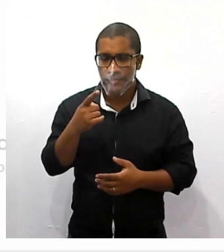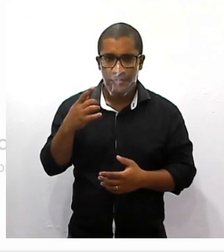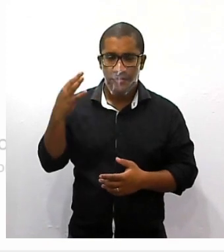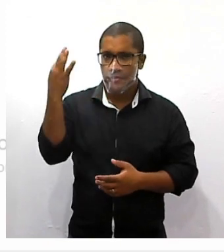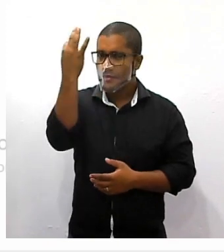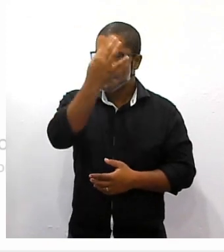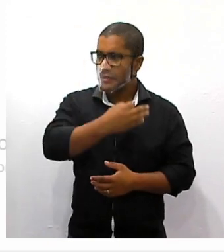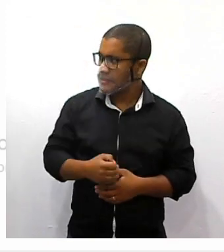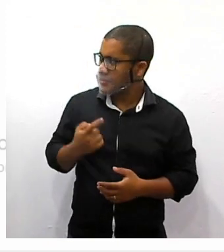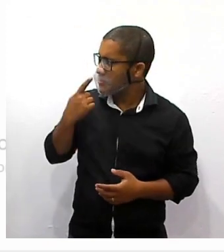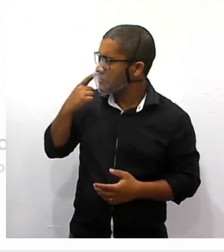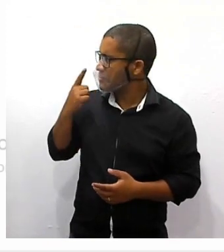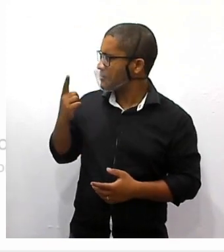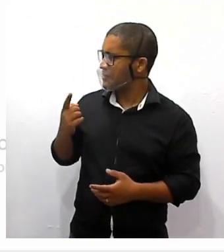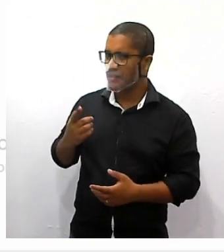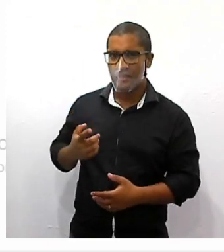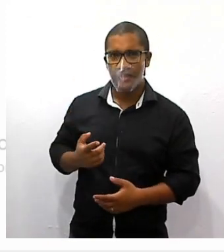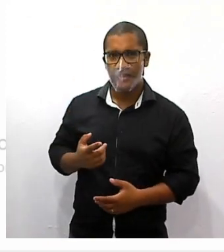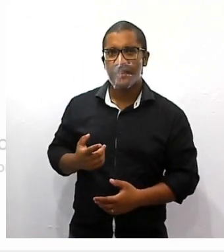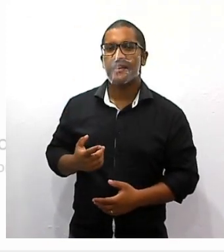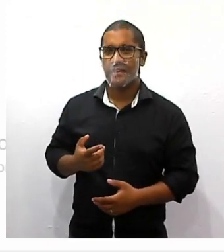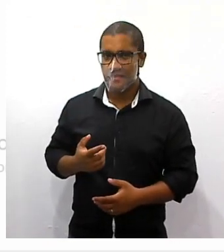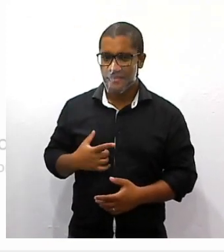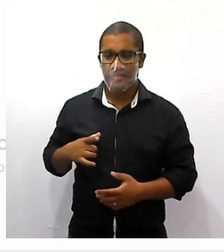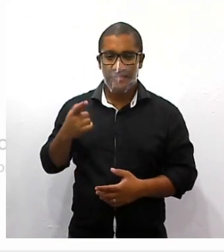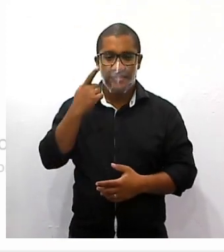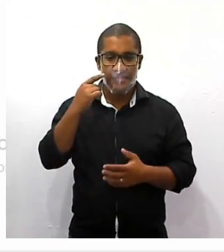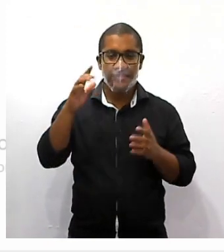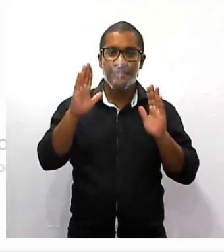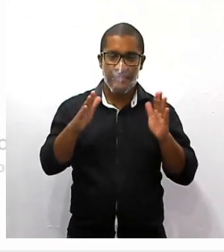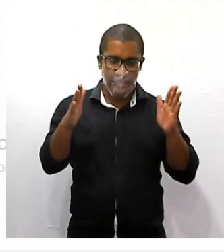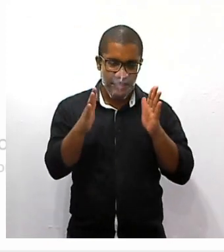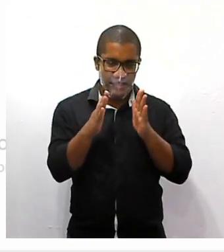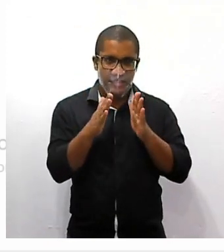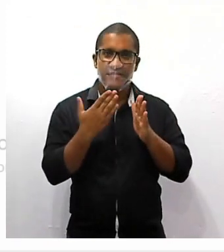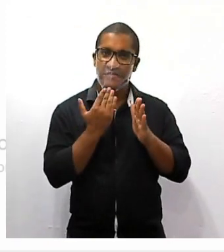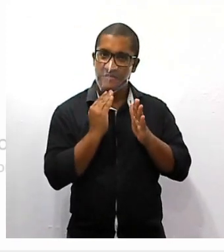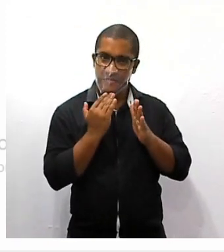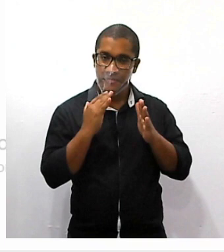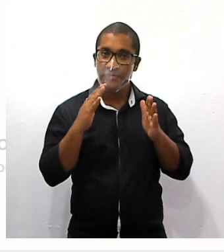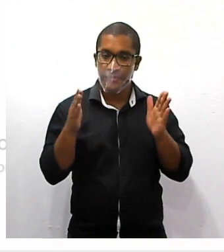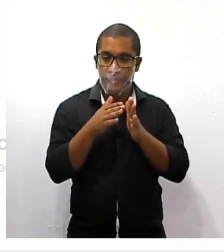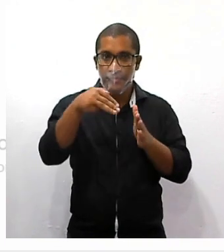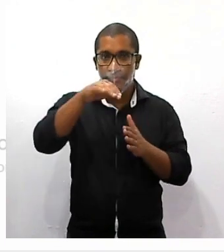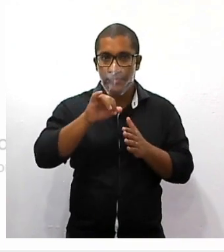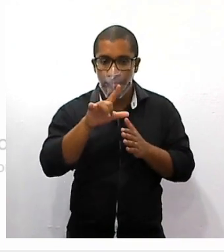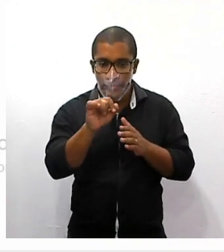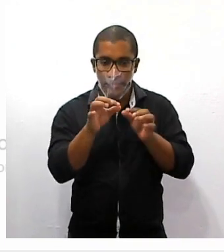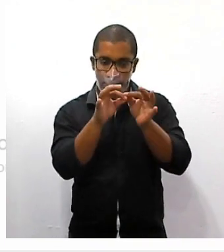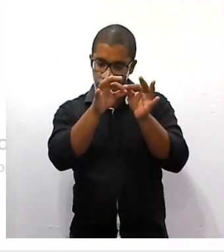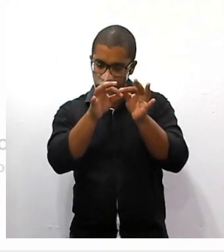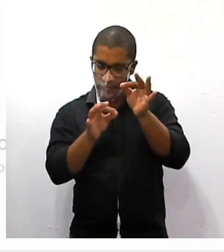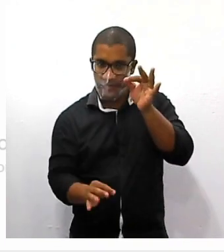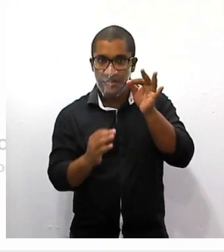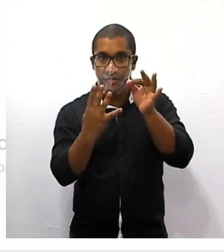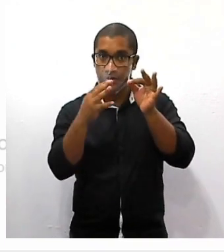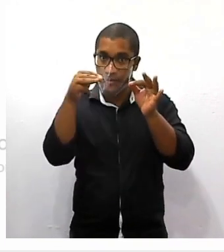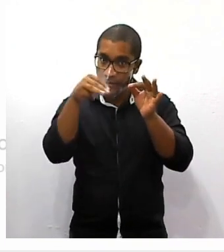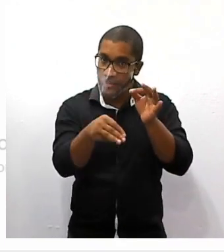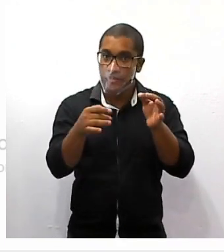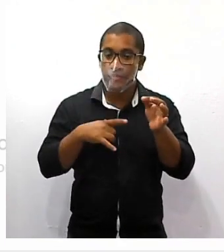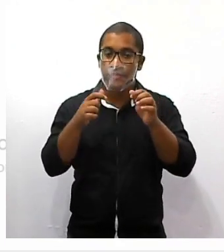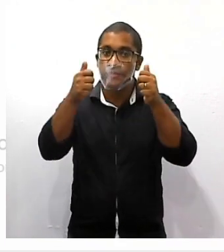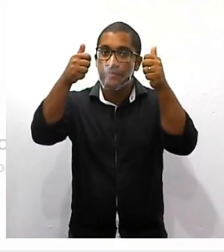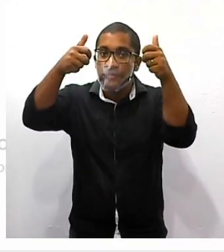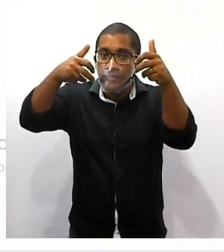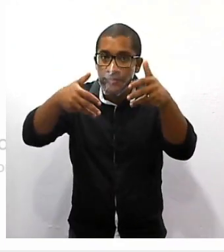Veja que nossa imagem, ele começa já com a bolinha deformando uma mola. Veja que ele está a 4 metros do chão. E ele diz o seguinte,